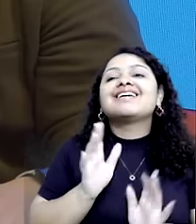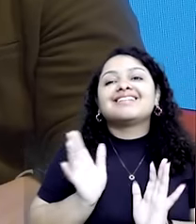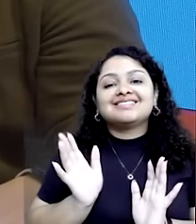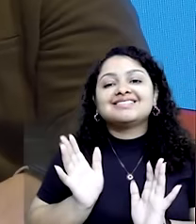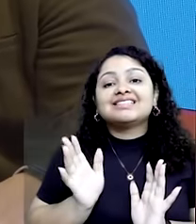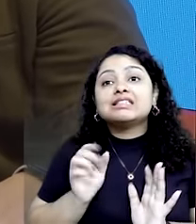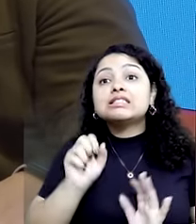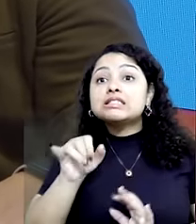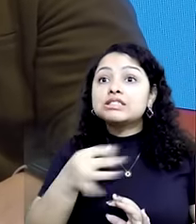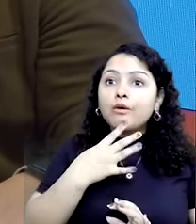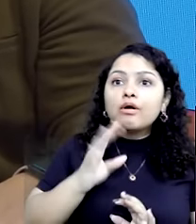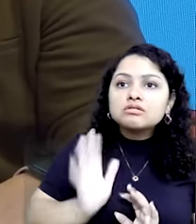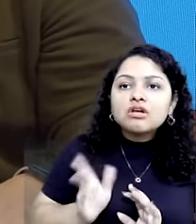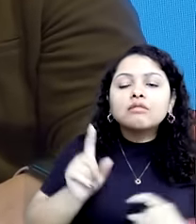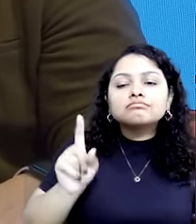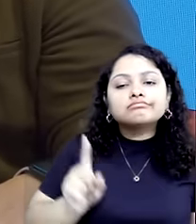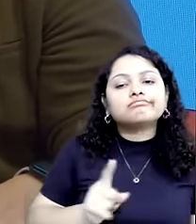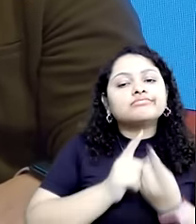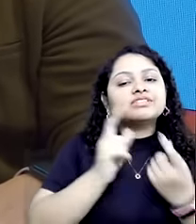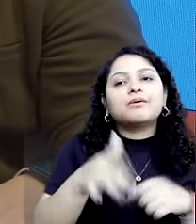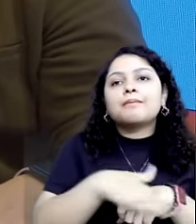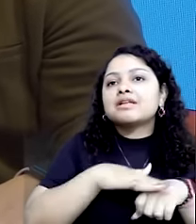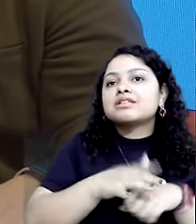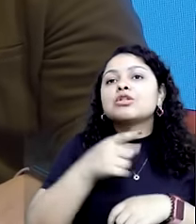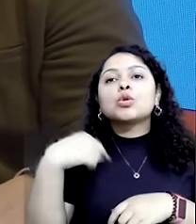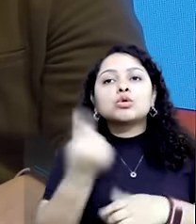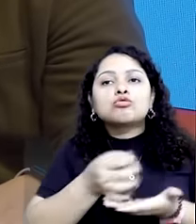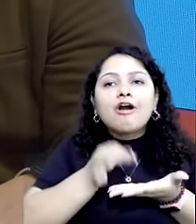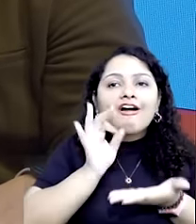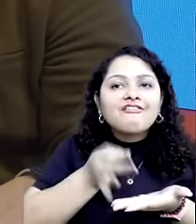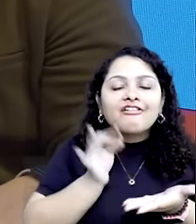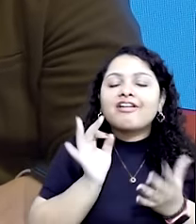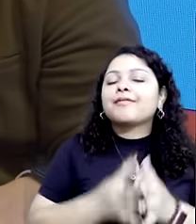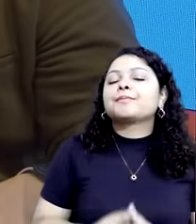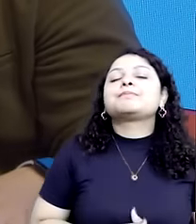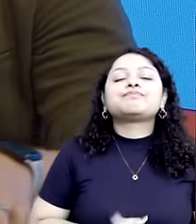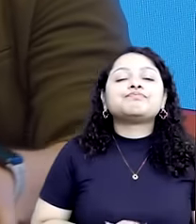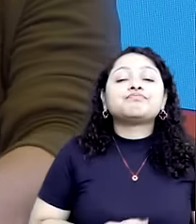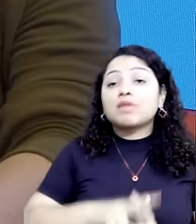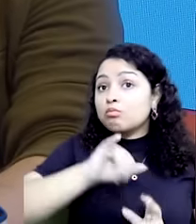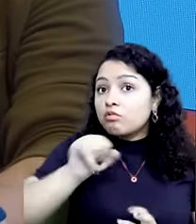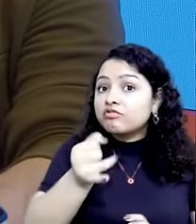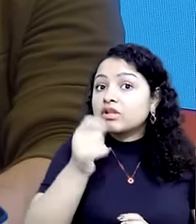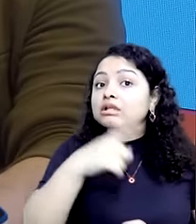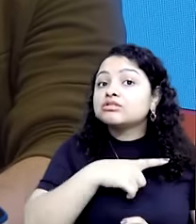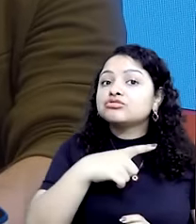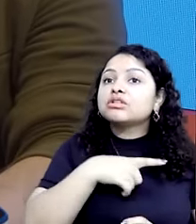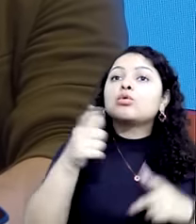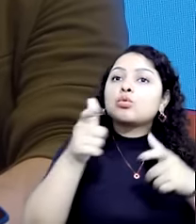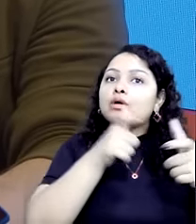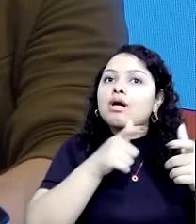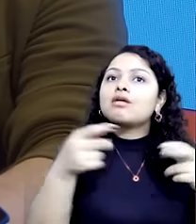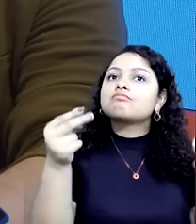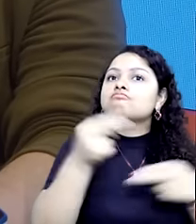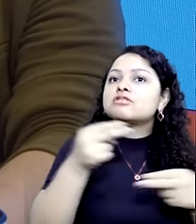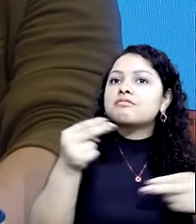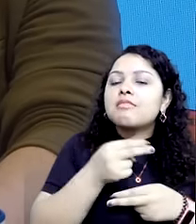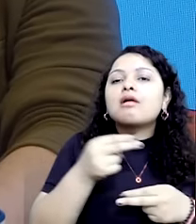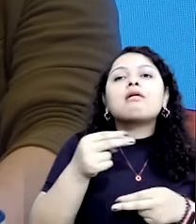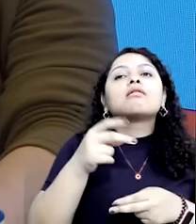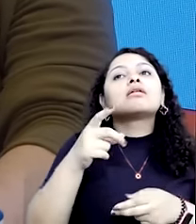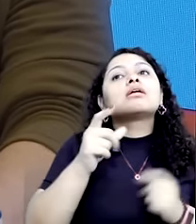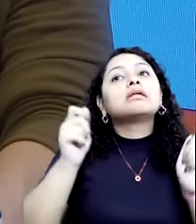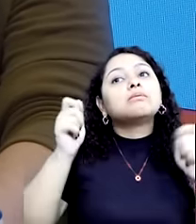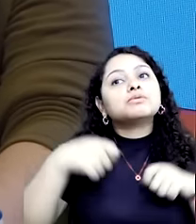inclusive aproveitar que a gente tem unidades do sebrai que tem a possibilidade onde as pessoas podem inclusive usar os os nossos estúdios né